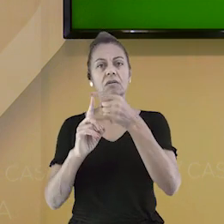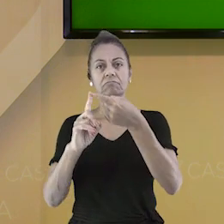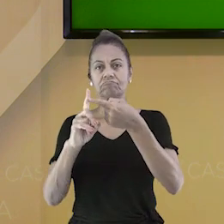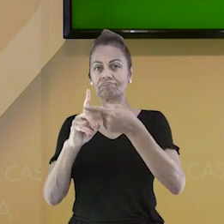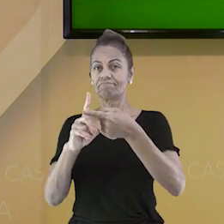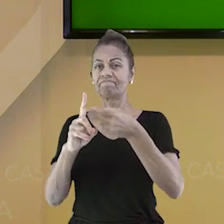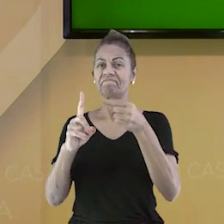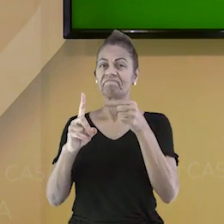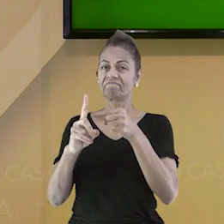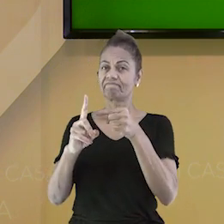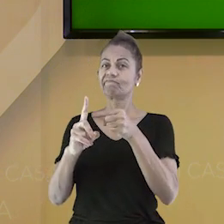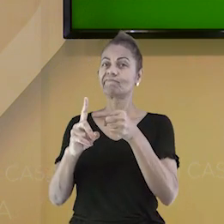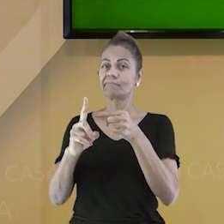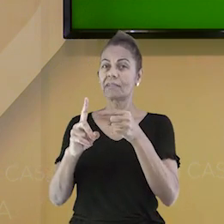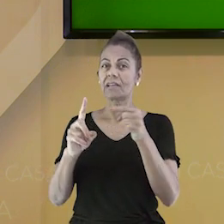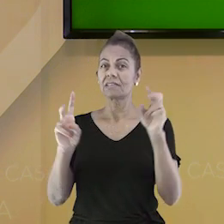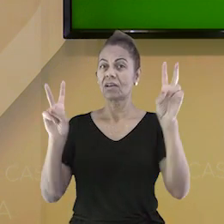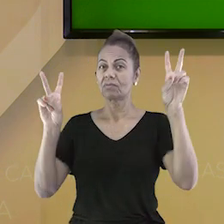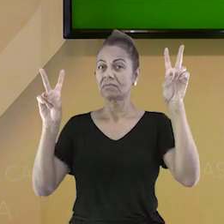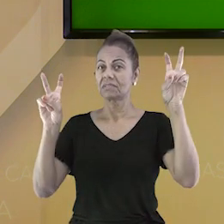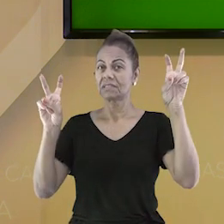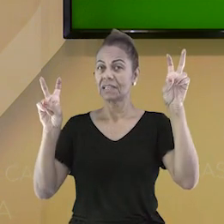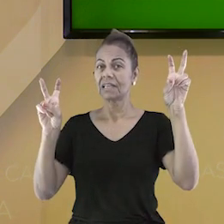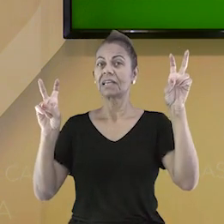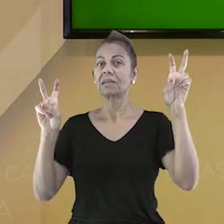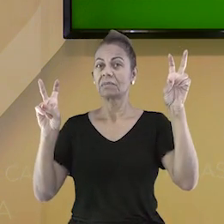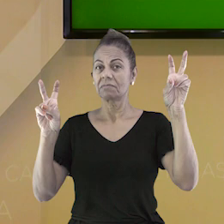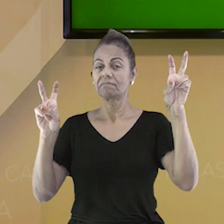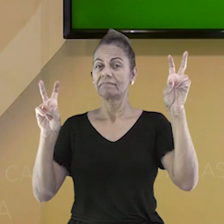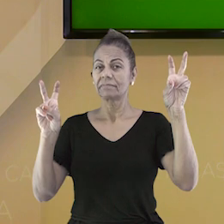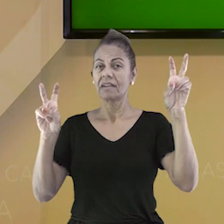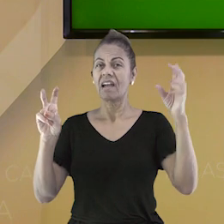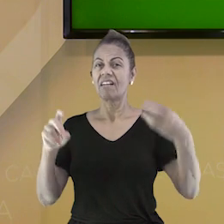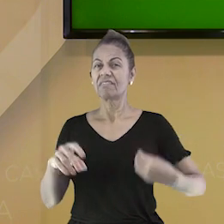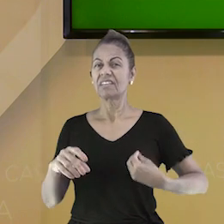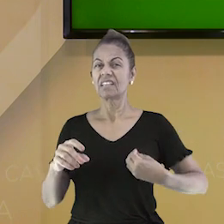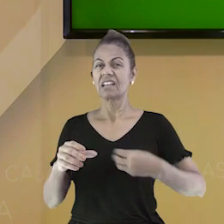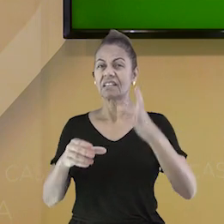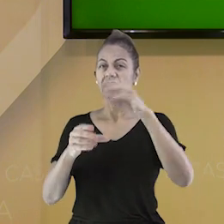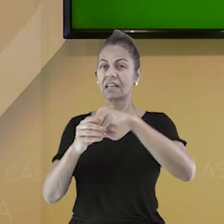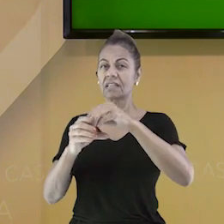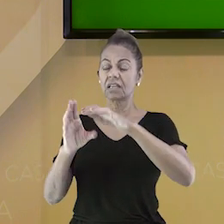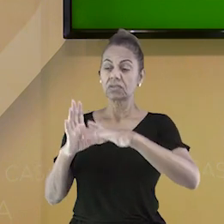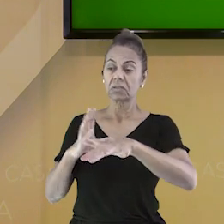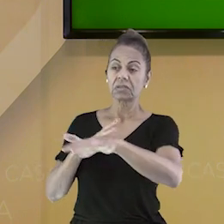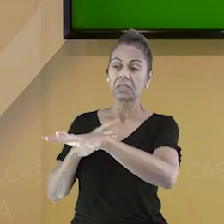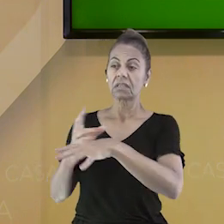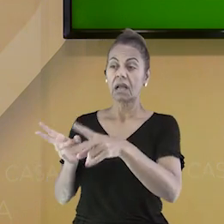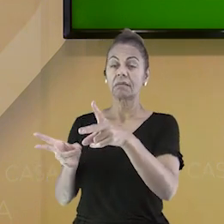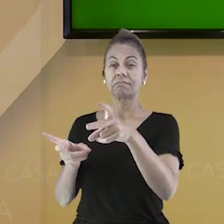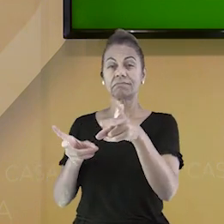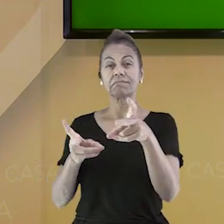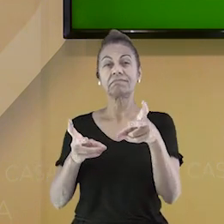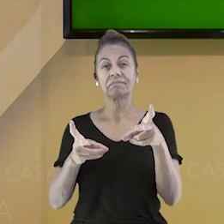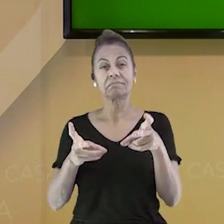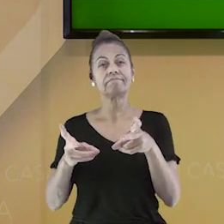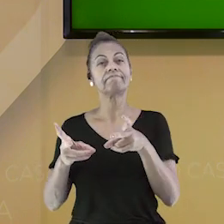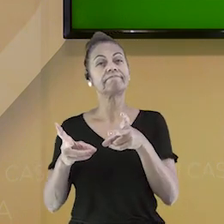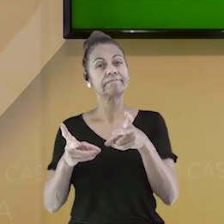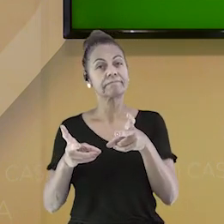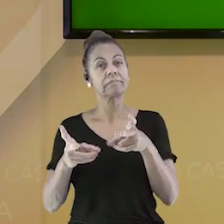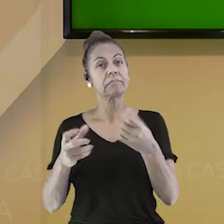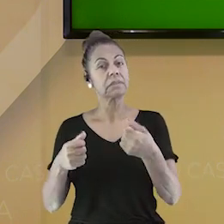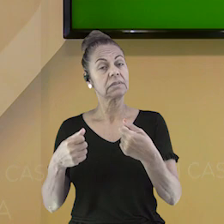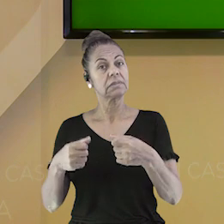na adolescência, né? É um tema que, assim como qualquer outro que aborde questões tão presentes em nossa sociedade, exige muita